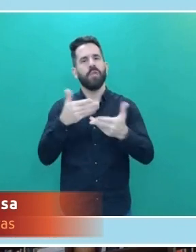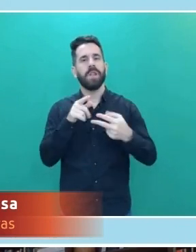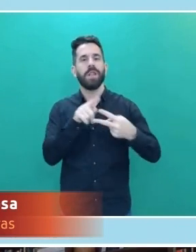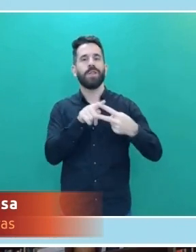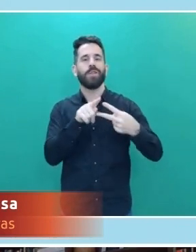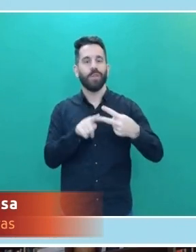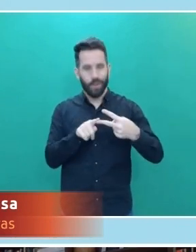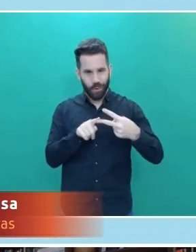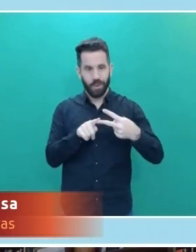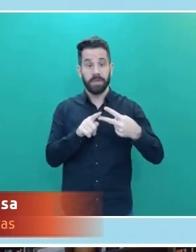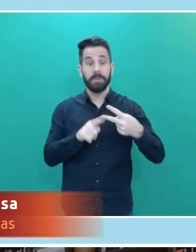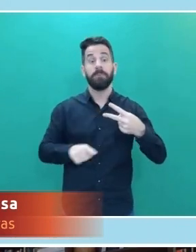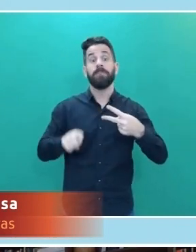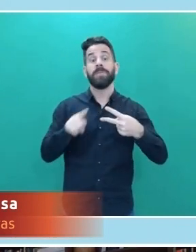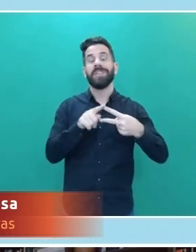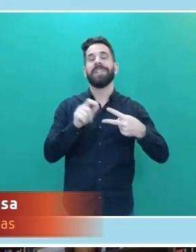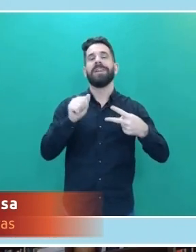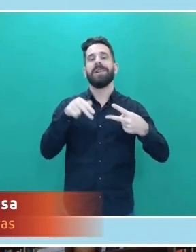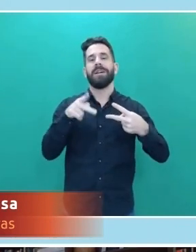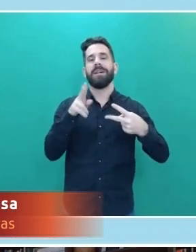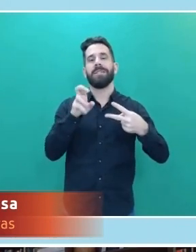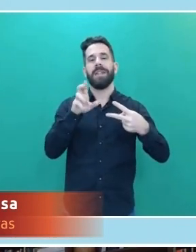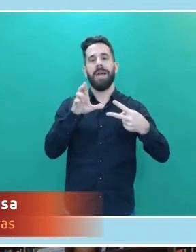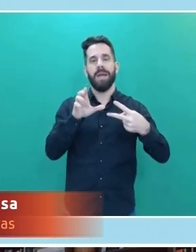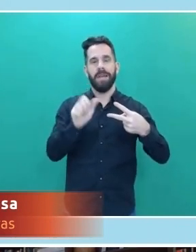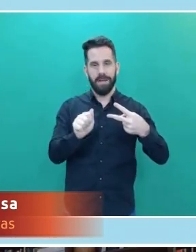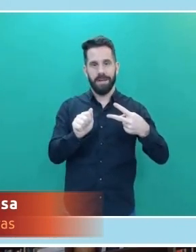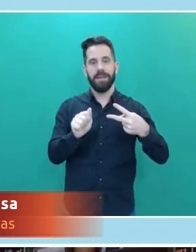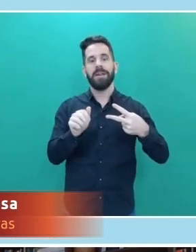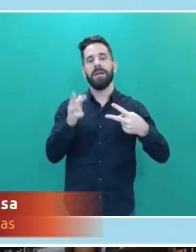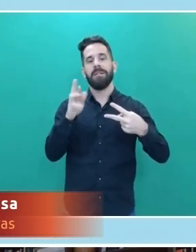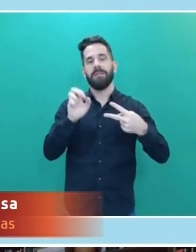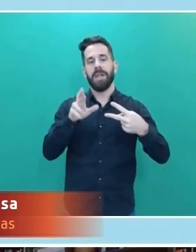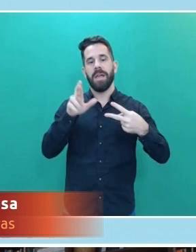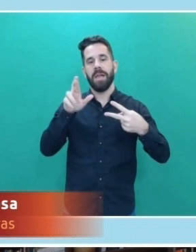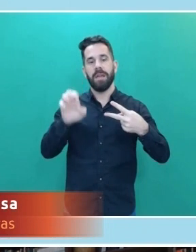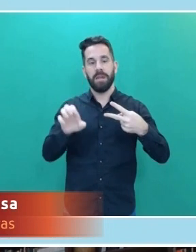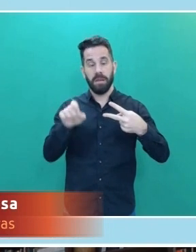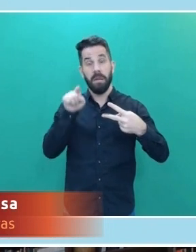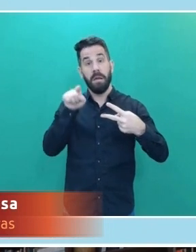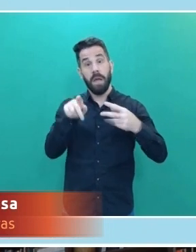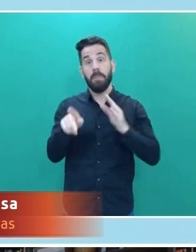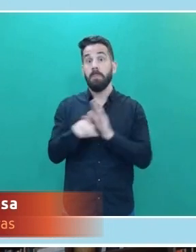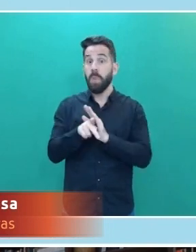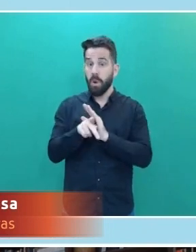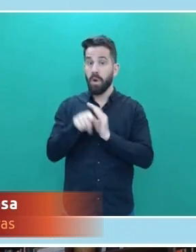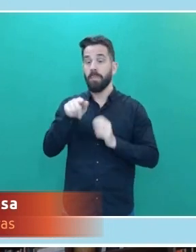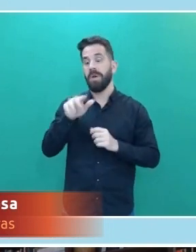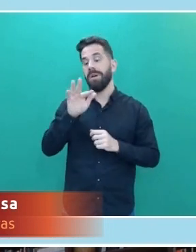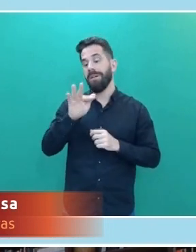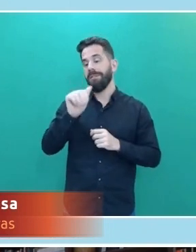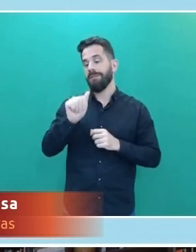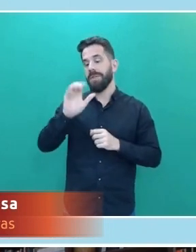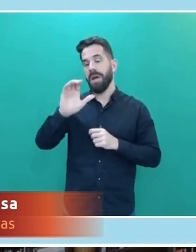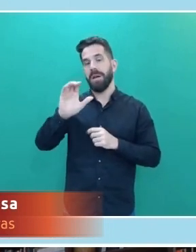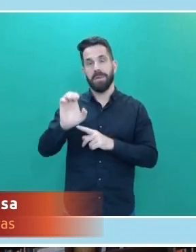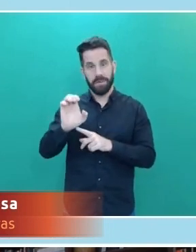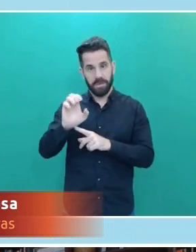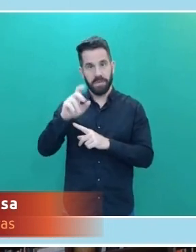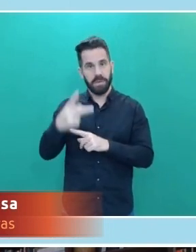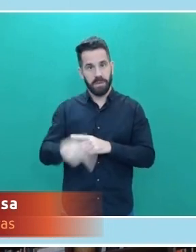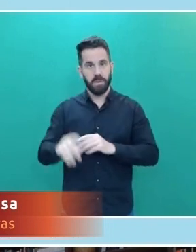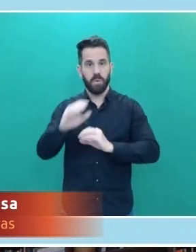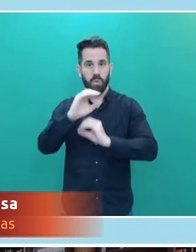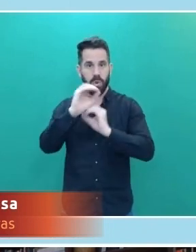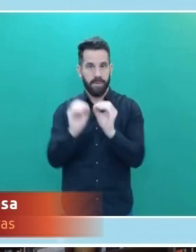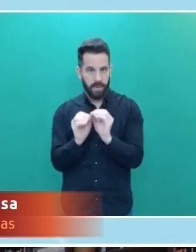a primeira delas é a professora Andréa Freire, que é da Faculdade de Administração, Ciências Contábeis e Ciências Econômicas e